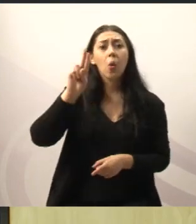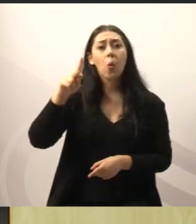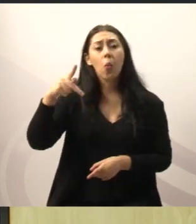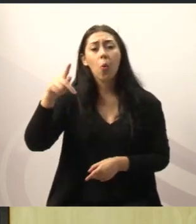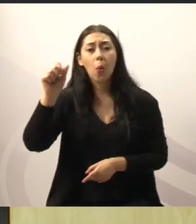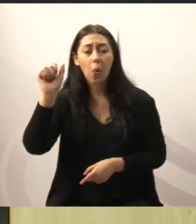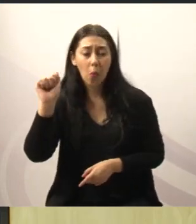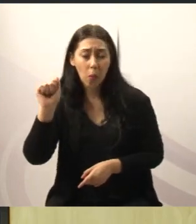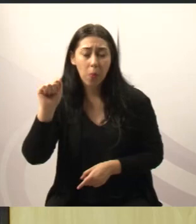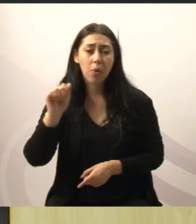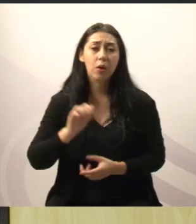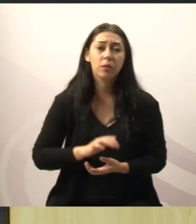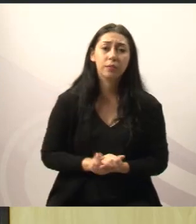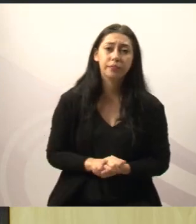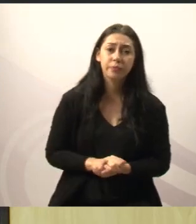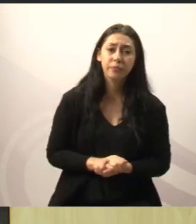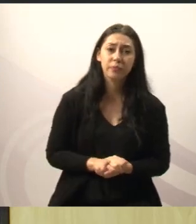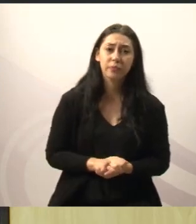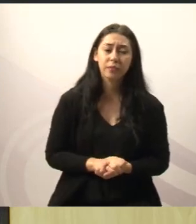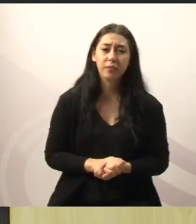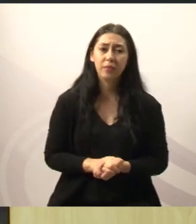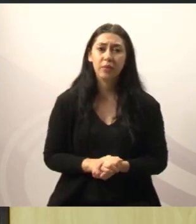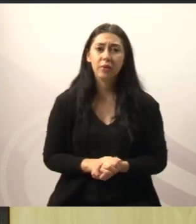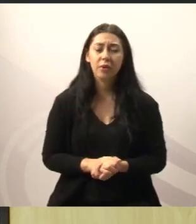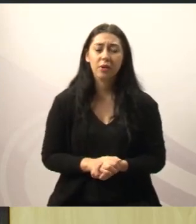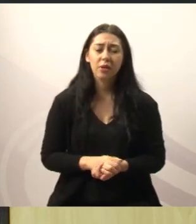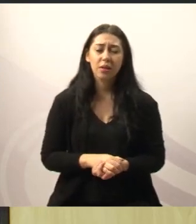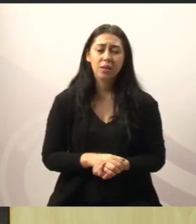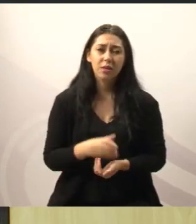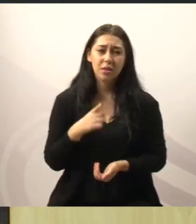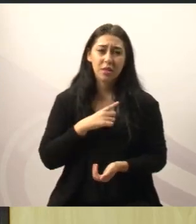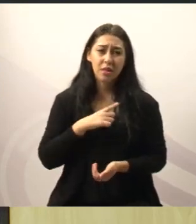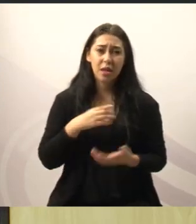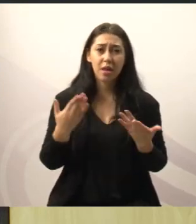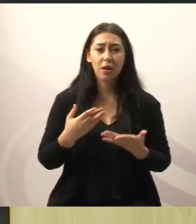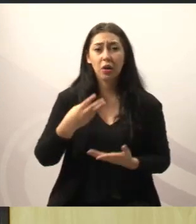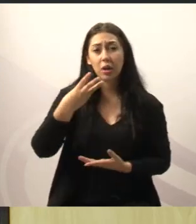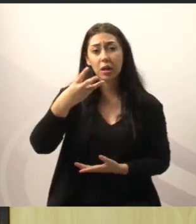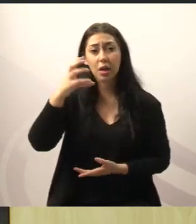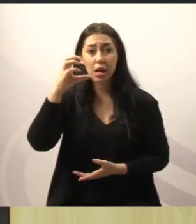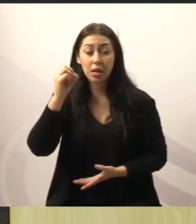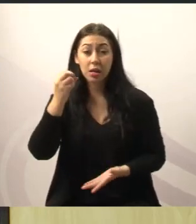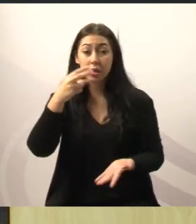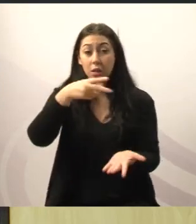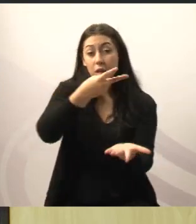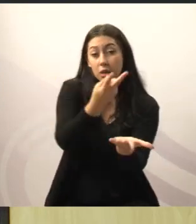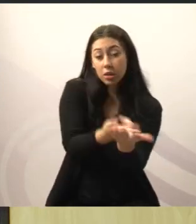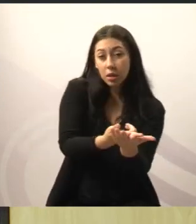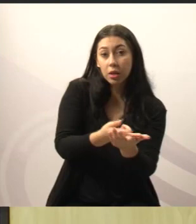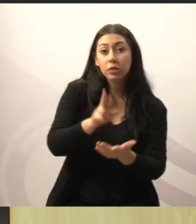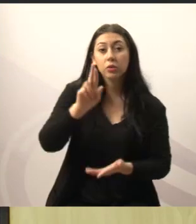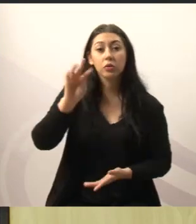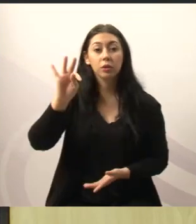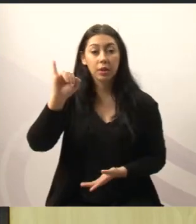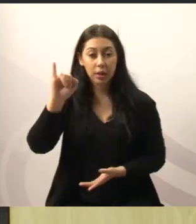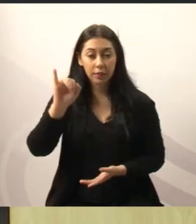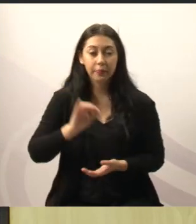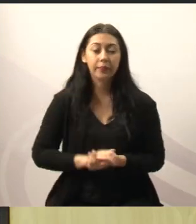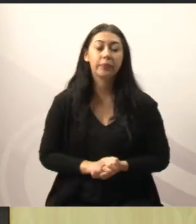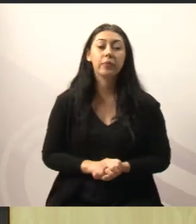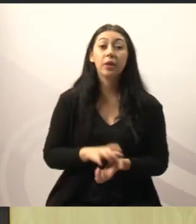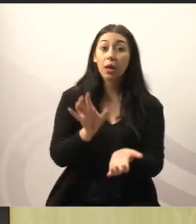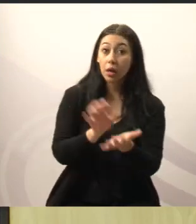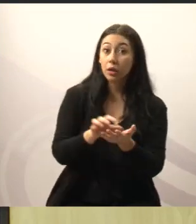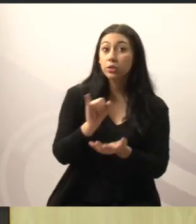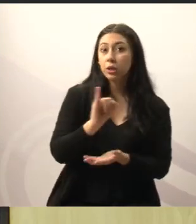Dr. Telmo de Almeida Cruz, na região central, passará a contar com mais de 30 leitos de UTI. Considerando que a nossa cidade